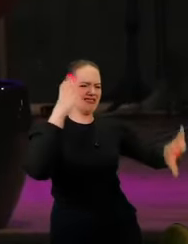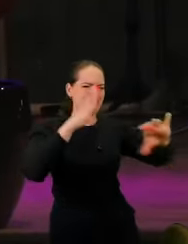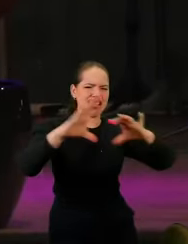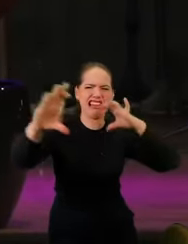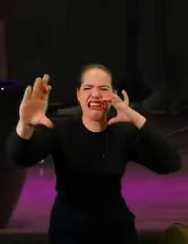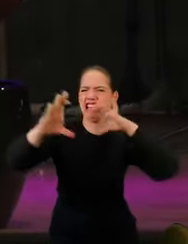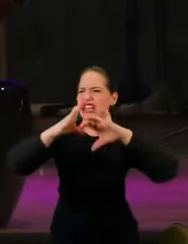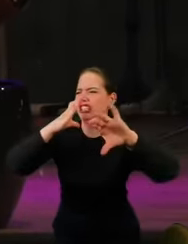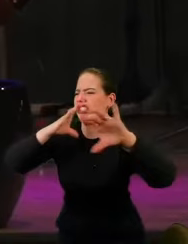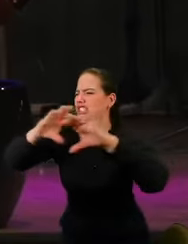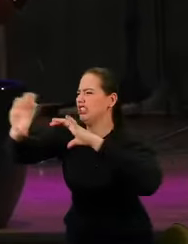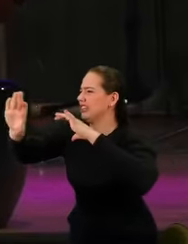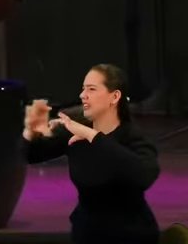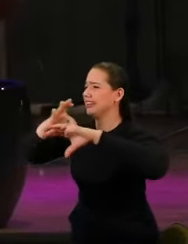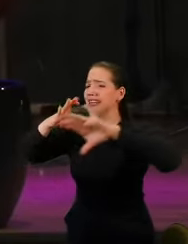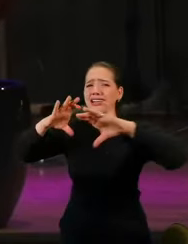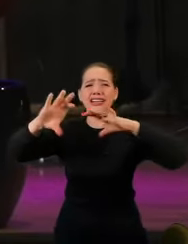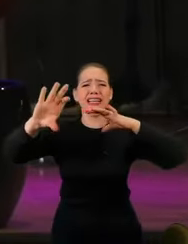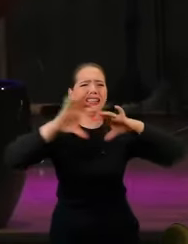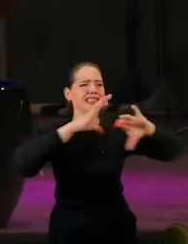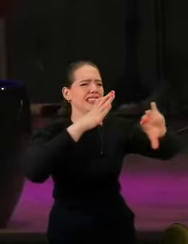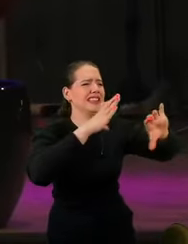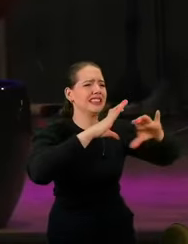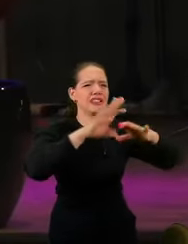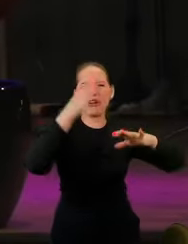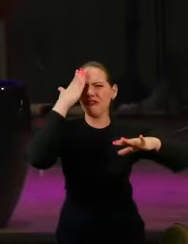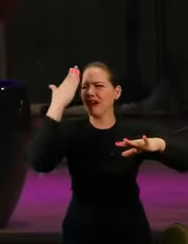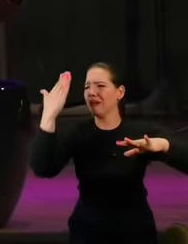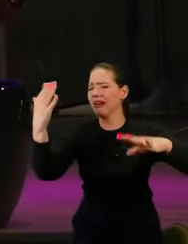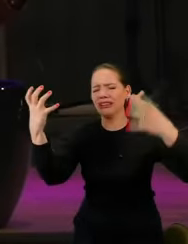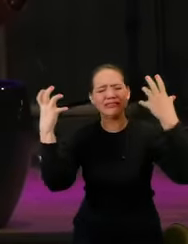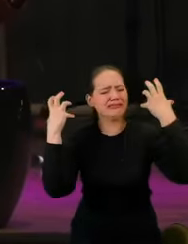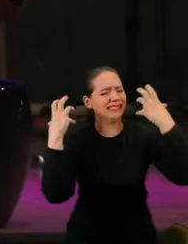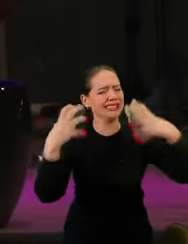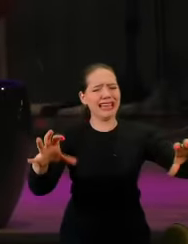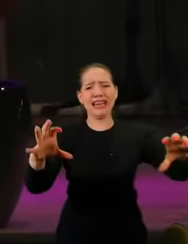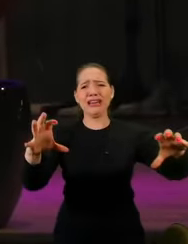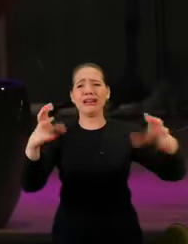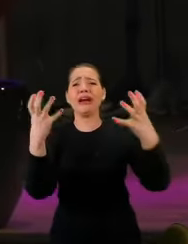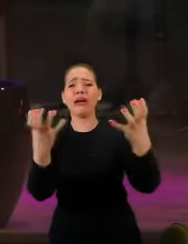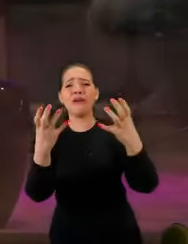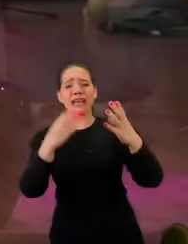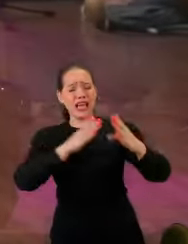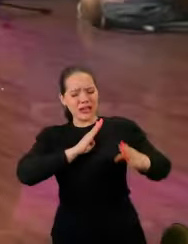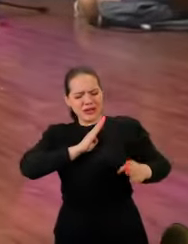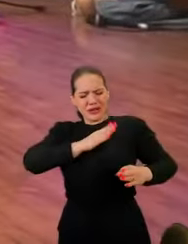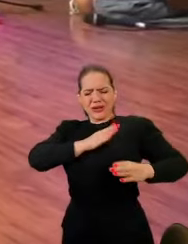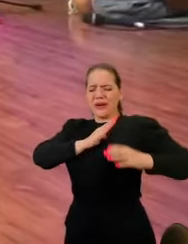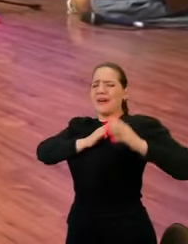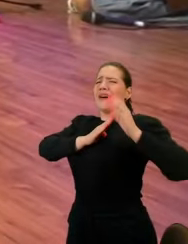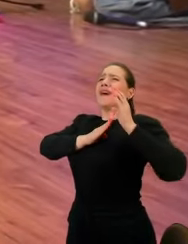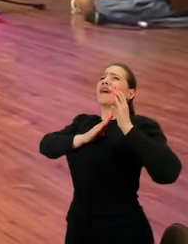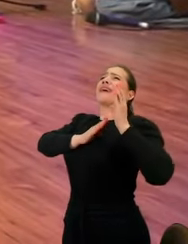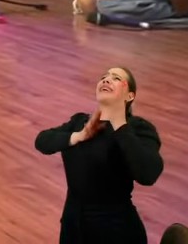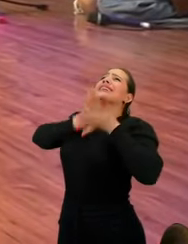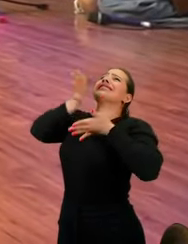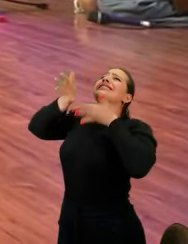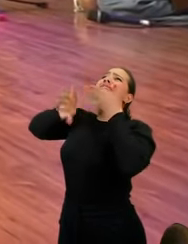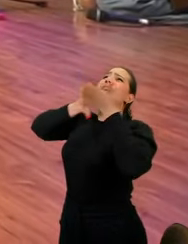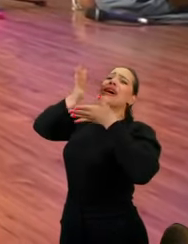gravadas. Eu quero as canções que fluem do coração de vocês. Muitas vezes